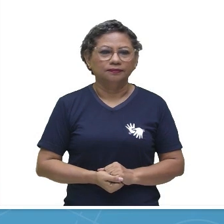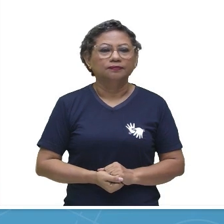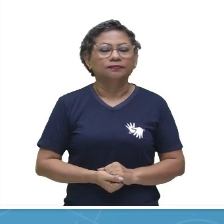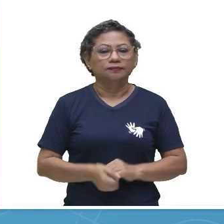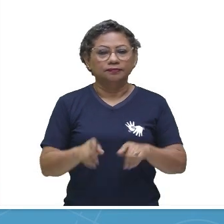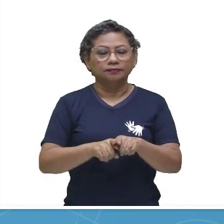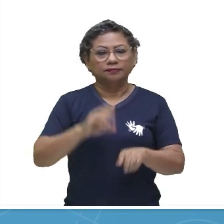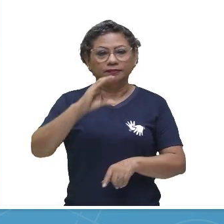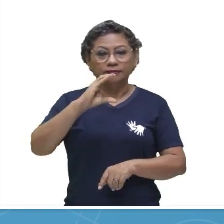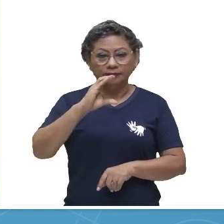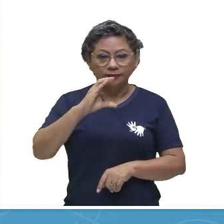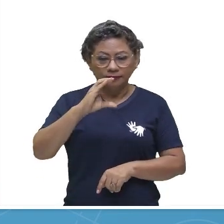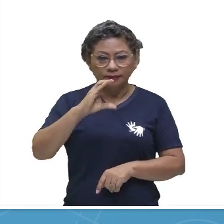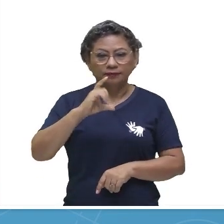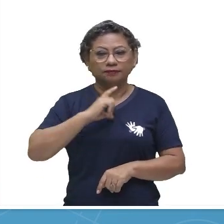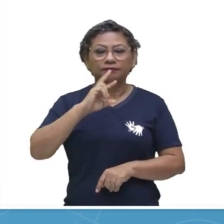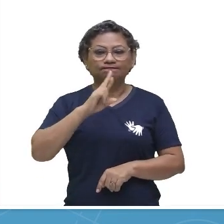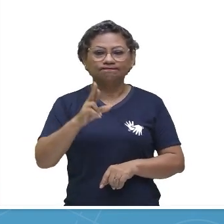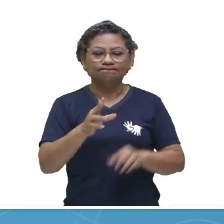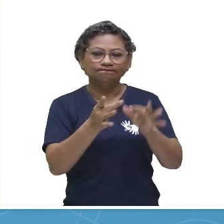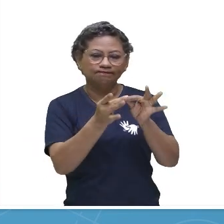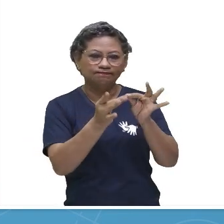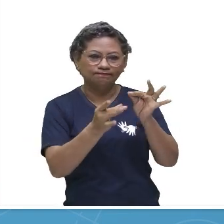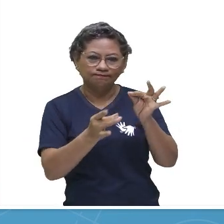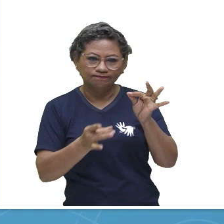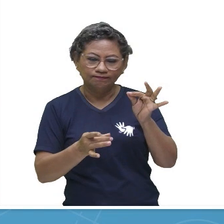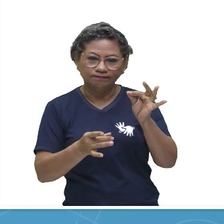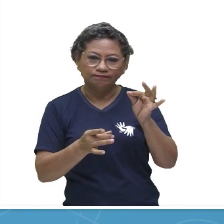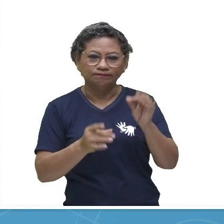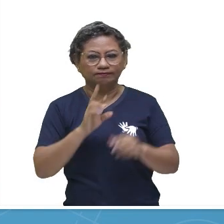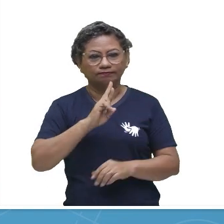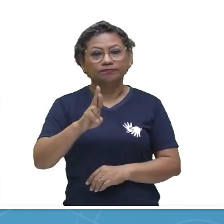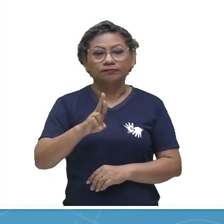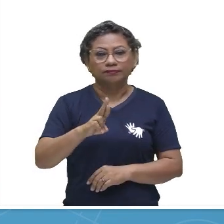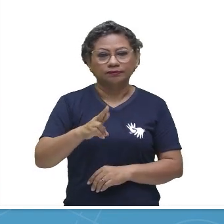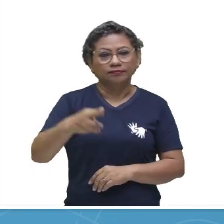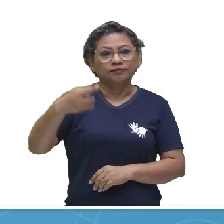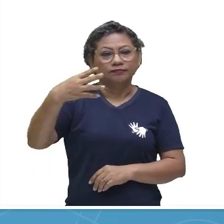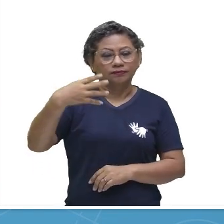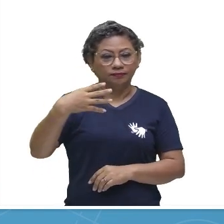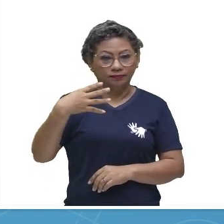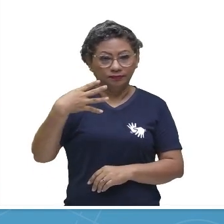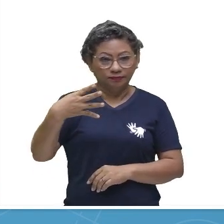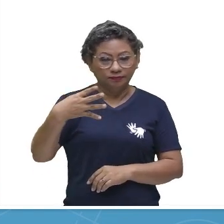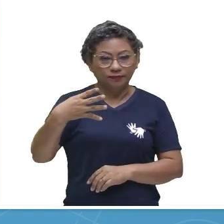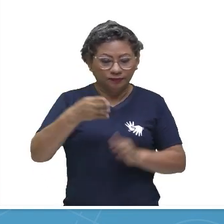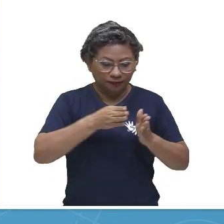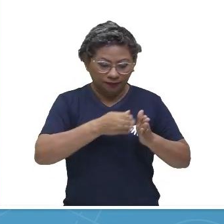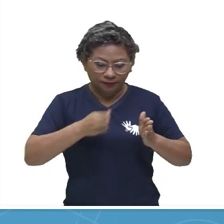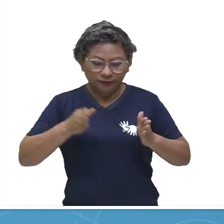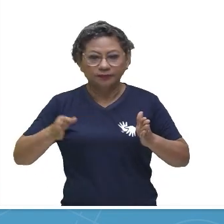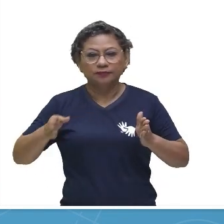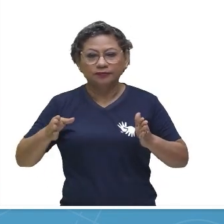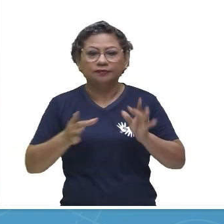E na letra C, nós temos 4 sobre 8 elevado a menos 2. Então, para trabalhar com esse